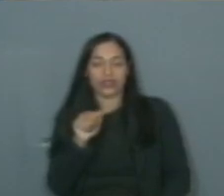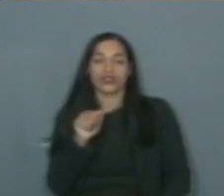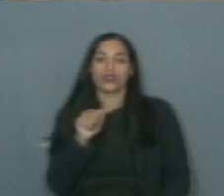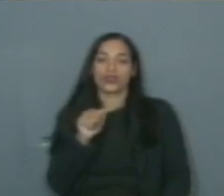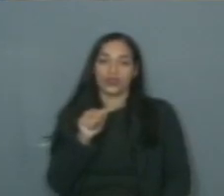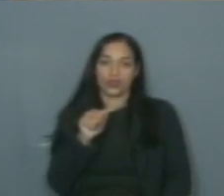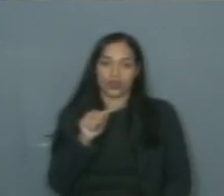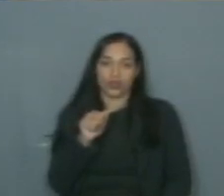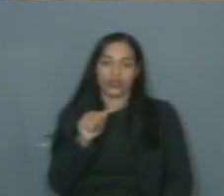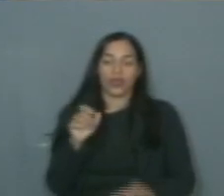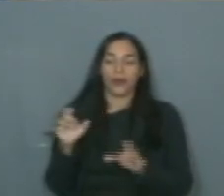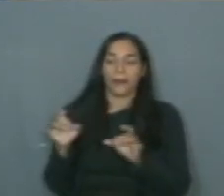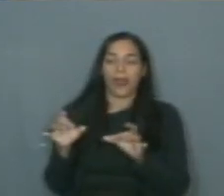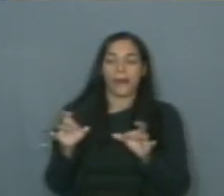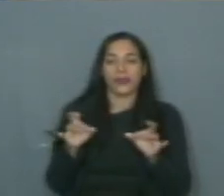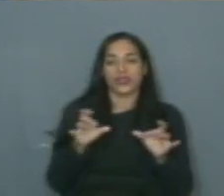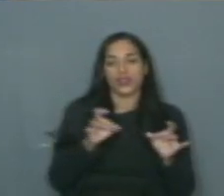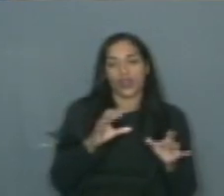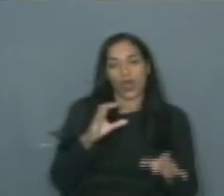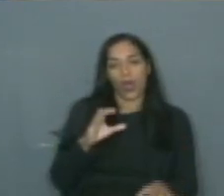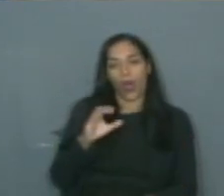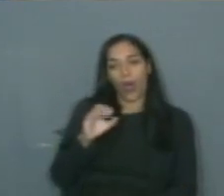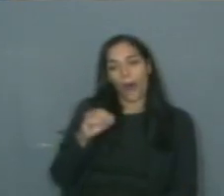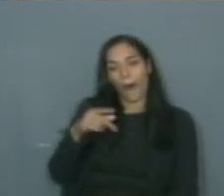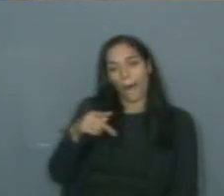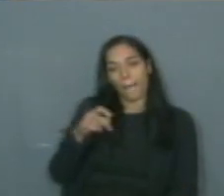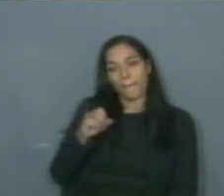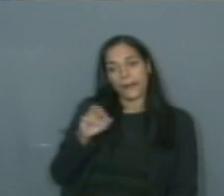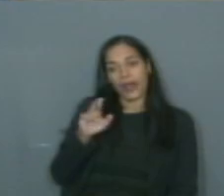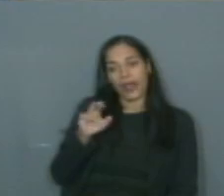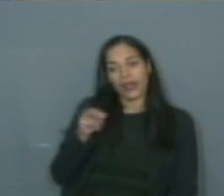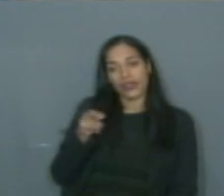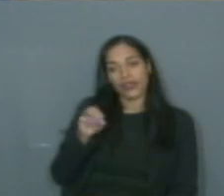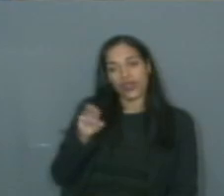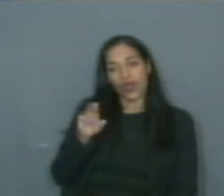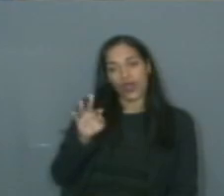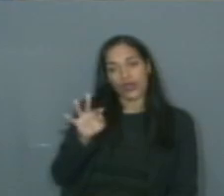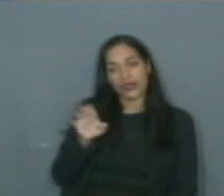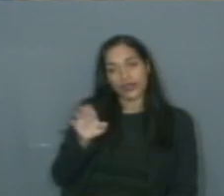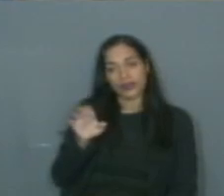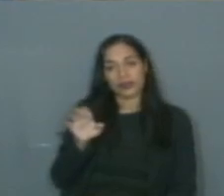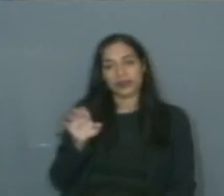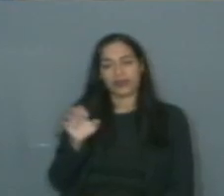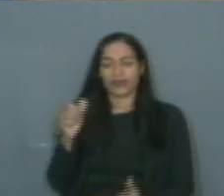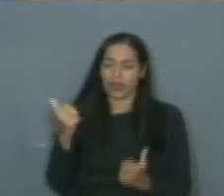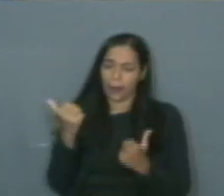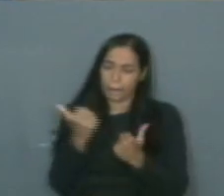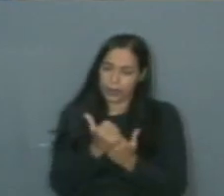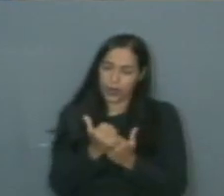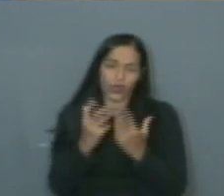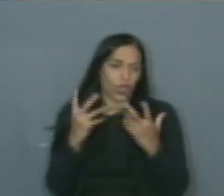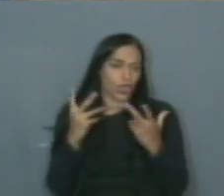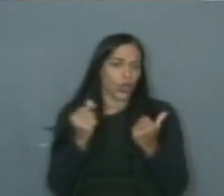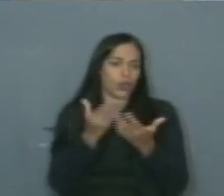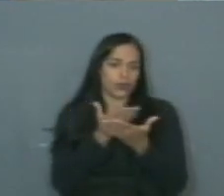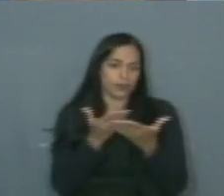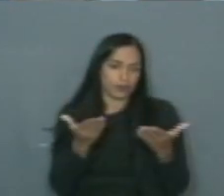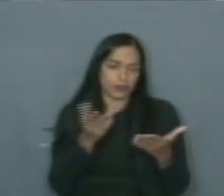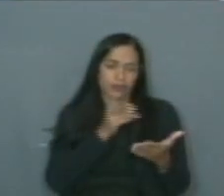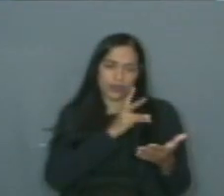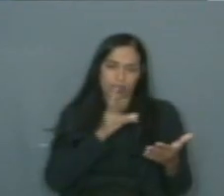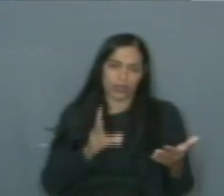de Pernambuco, a Copernorte. Eu quero contar com todos os companheiros